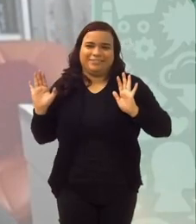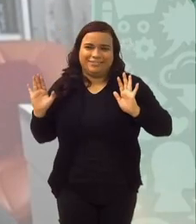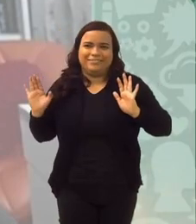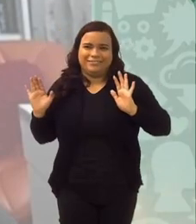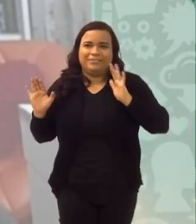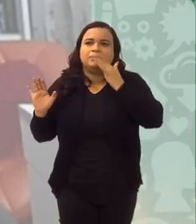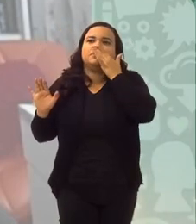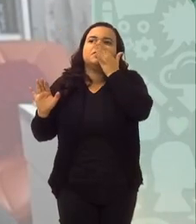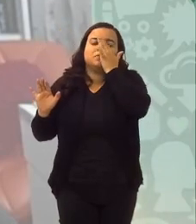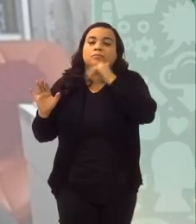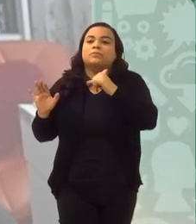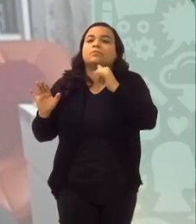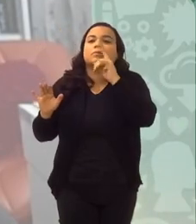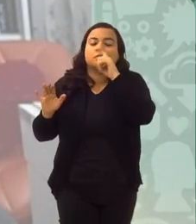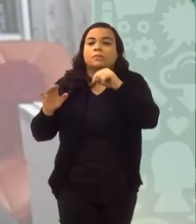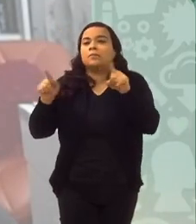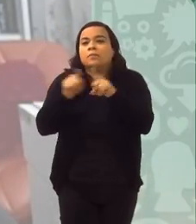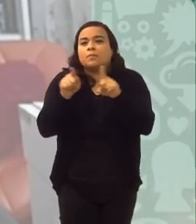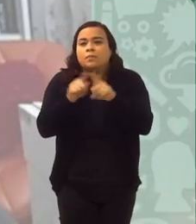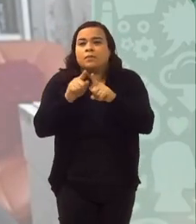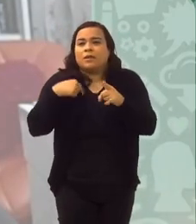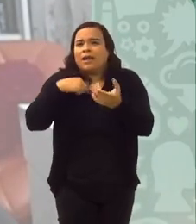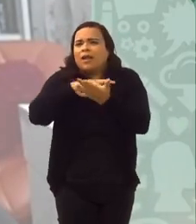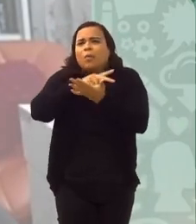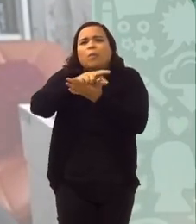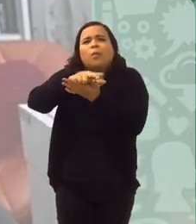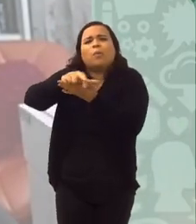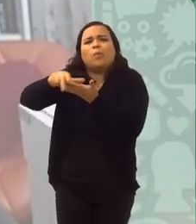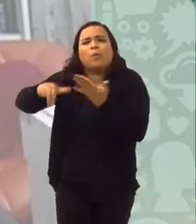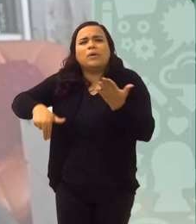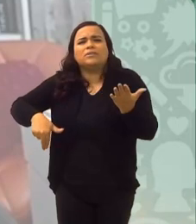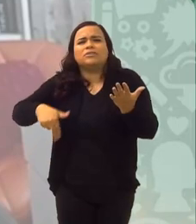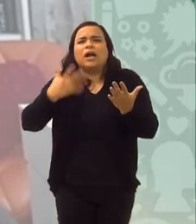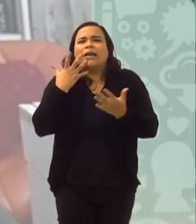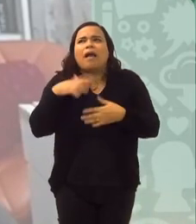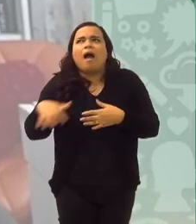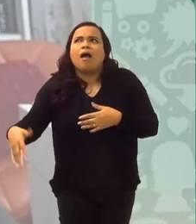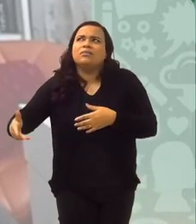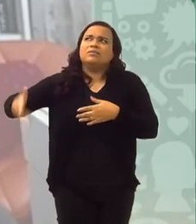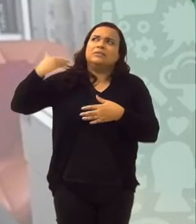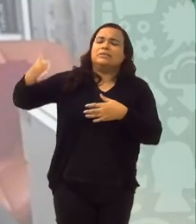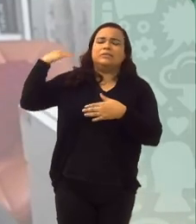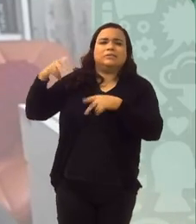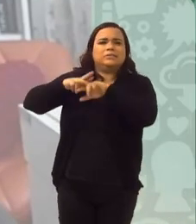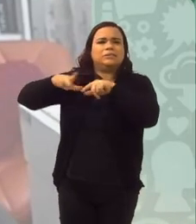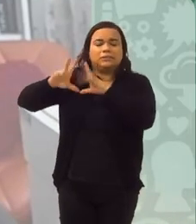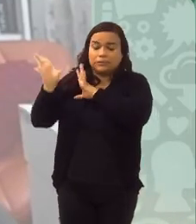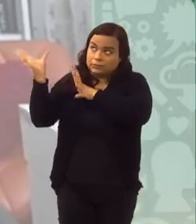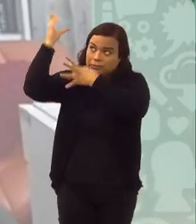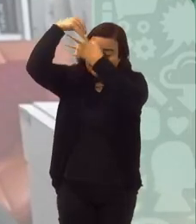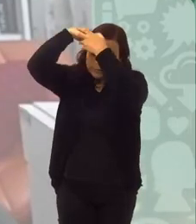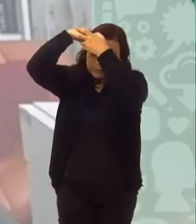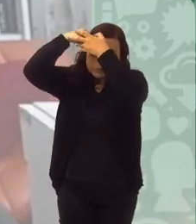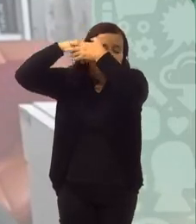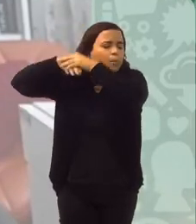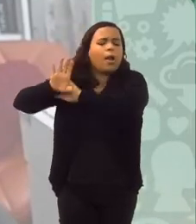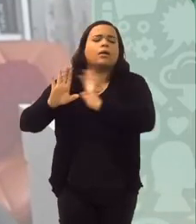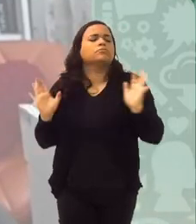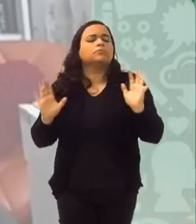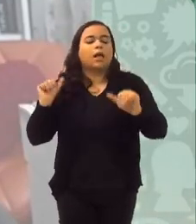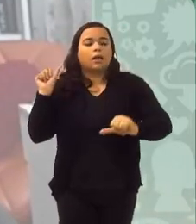pulsões sexuais, bem primitivas, bem infantis, e aí você sublima, transforma